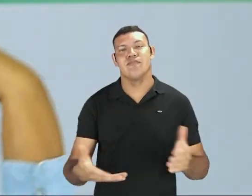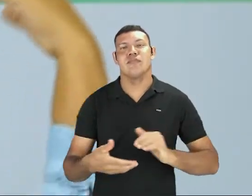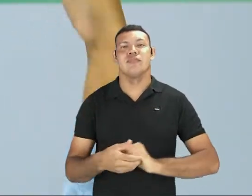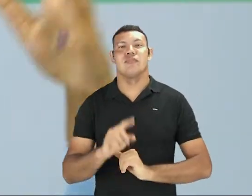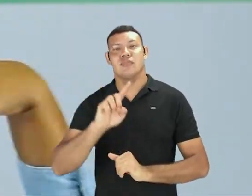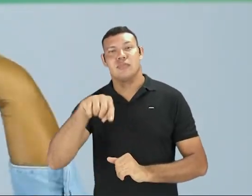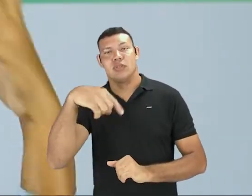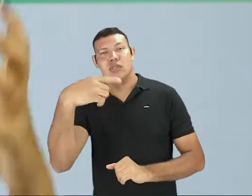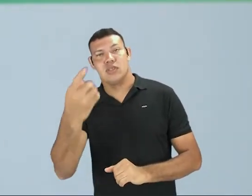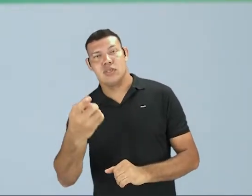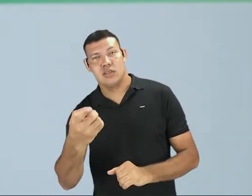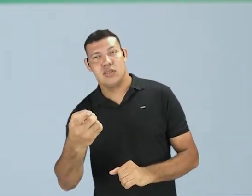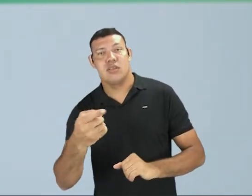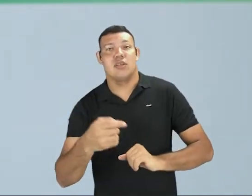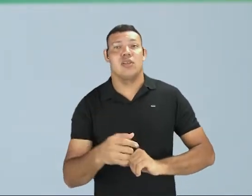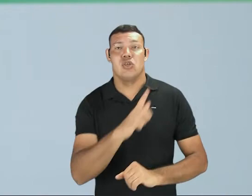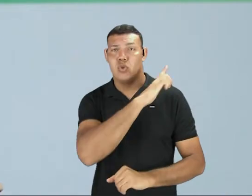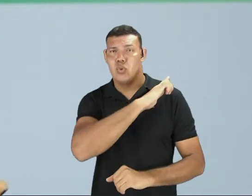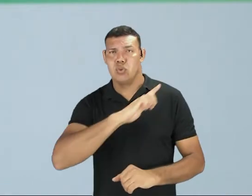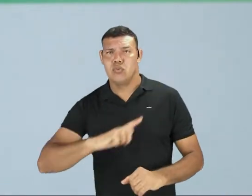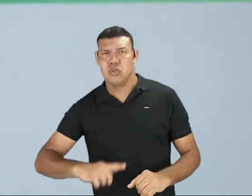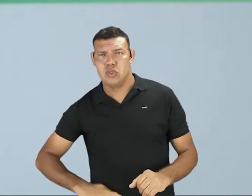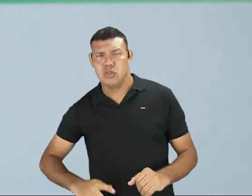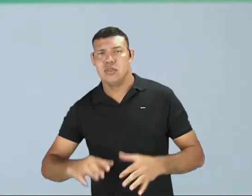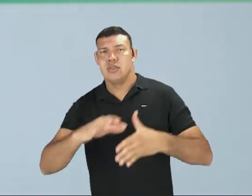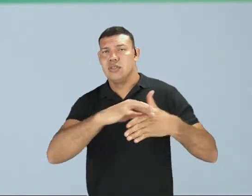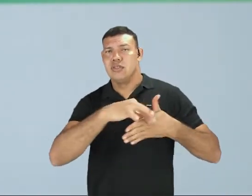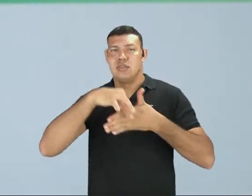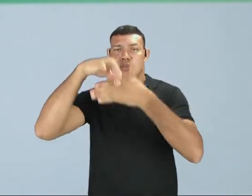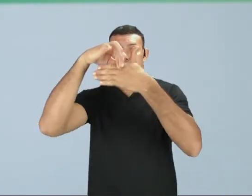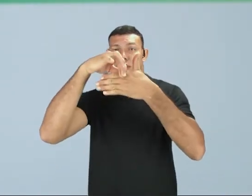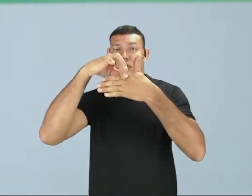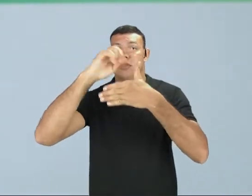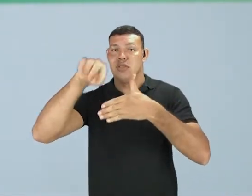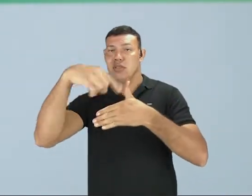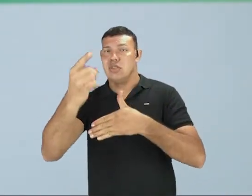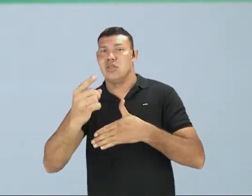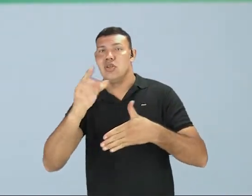Que depois vai ter relações aí com o presidente,